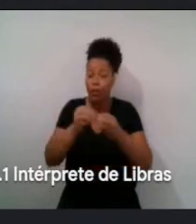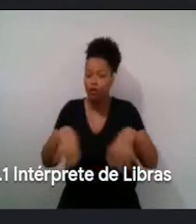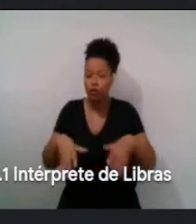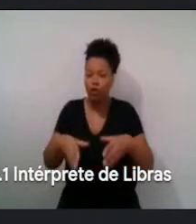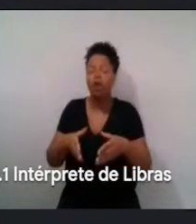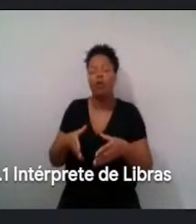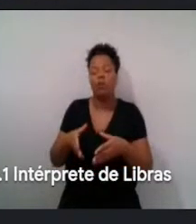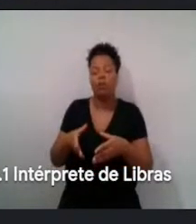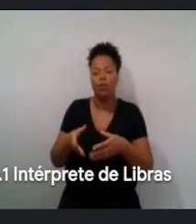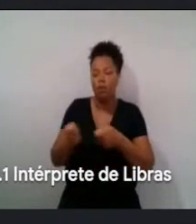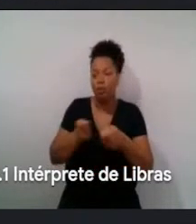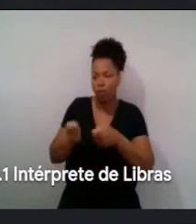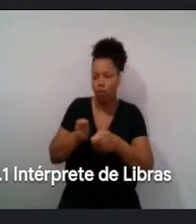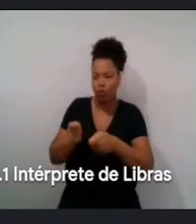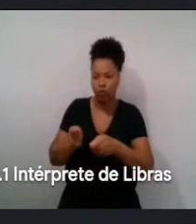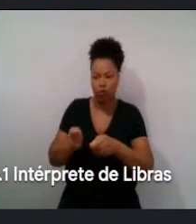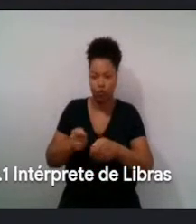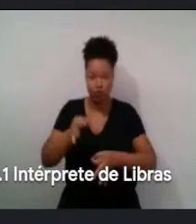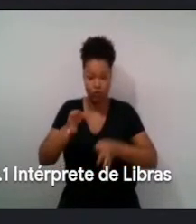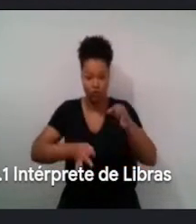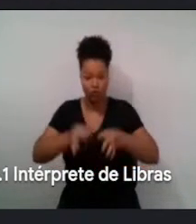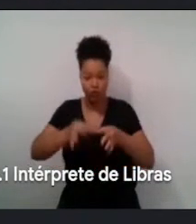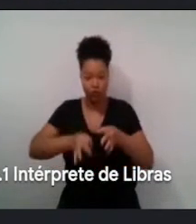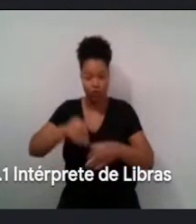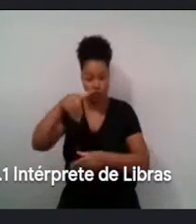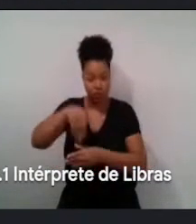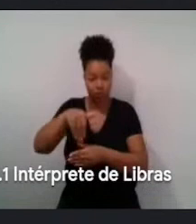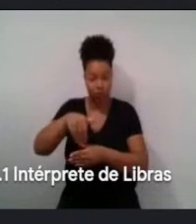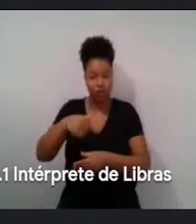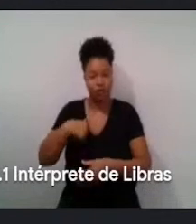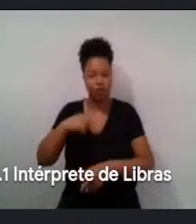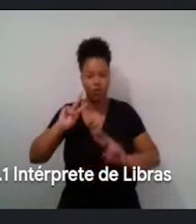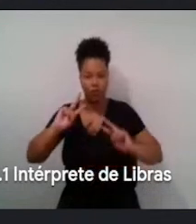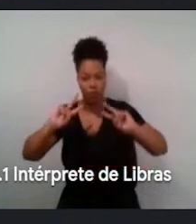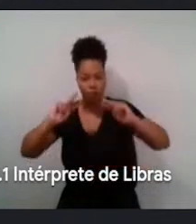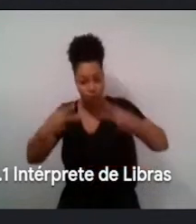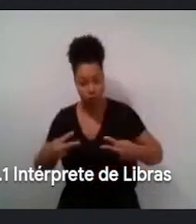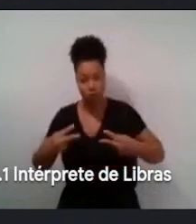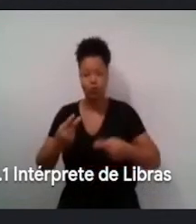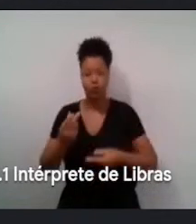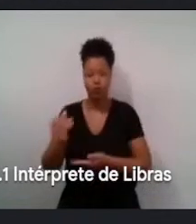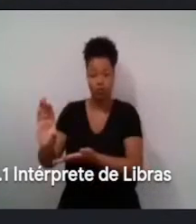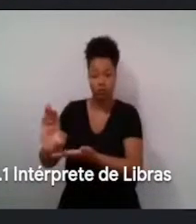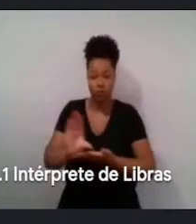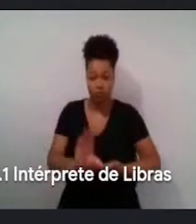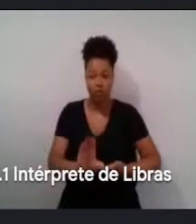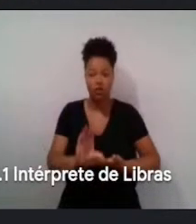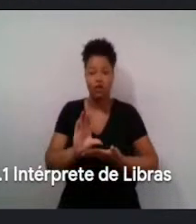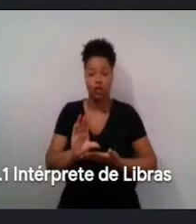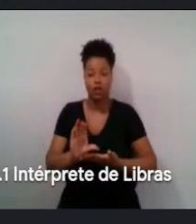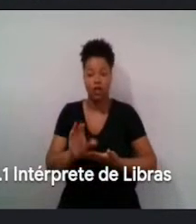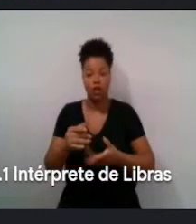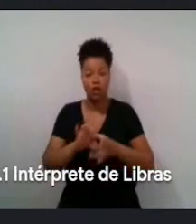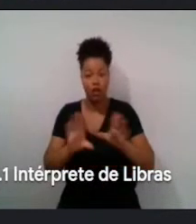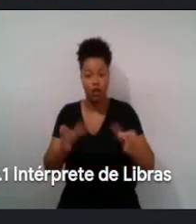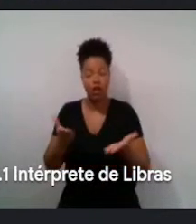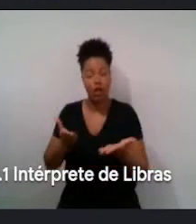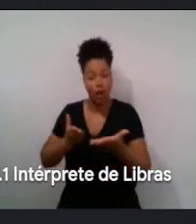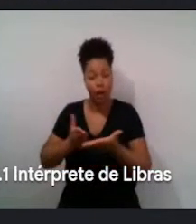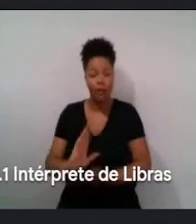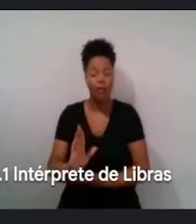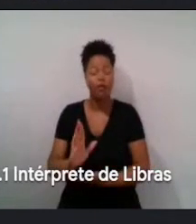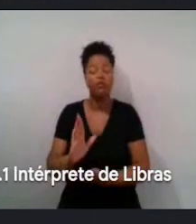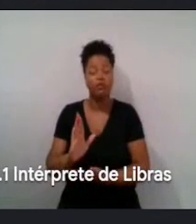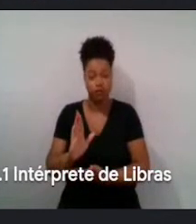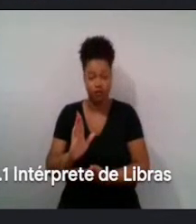exposto, estou conhecendo o recurso e lhe dando provimento para reformar a sentença e aprovar com ressalvas